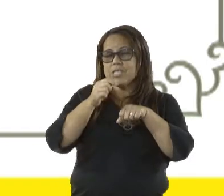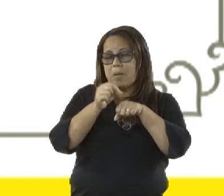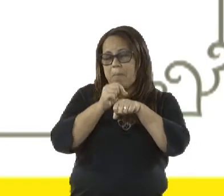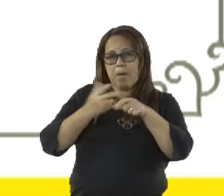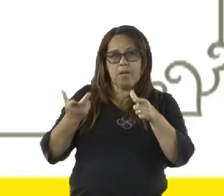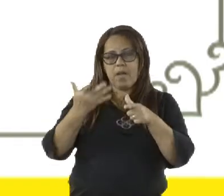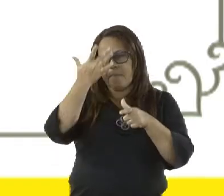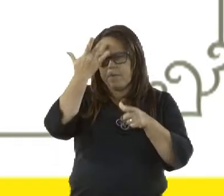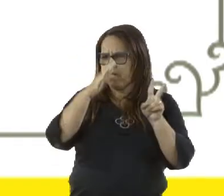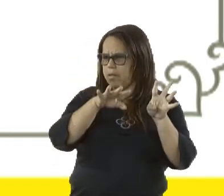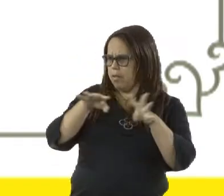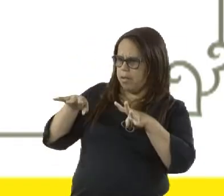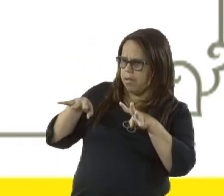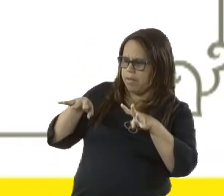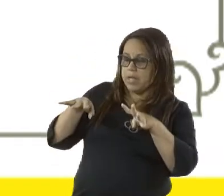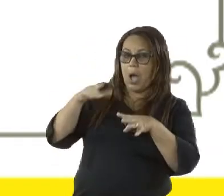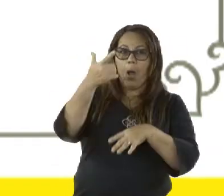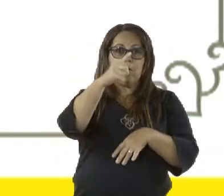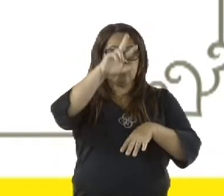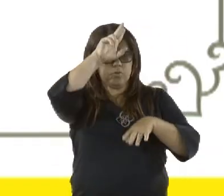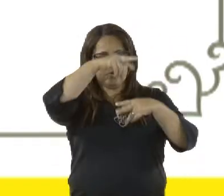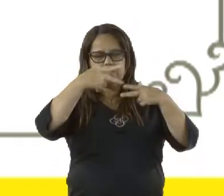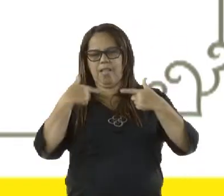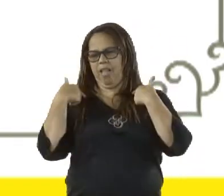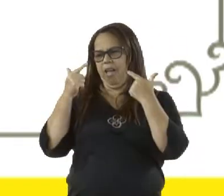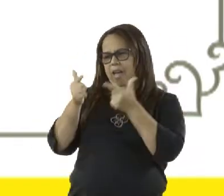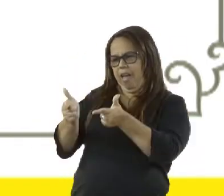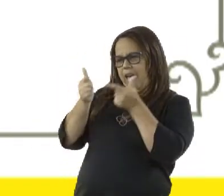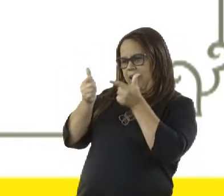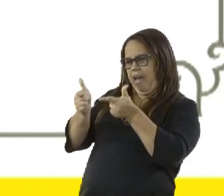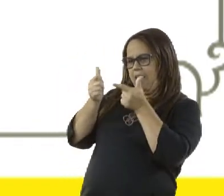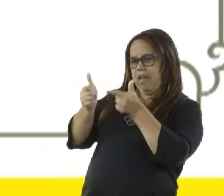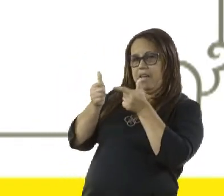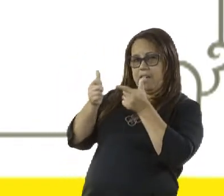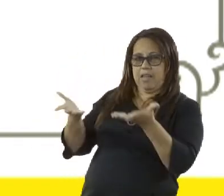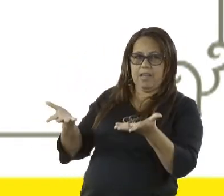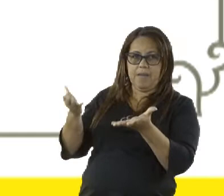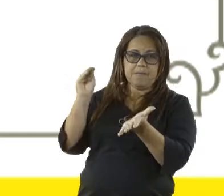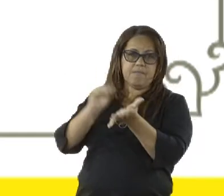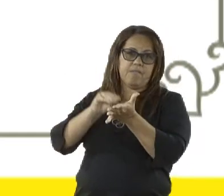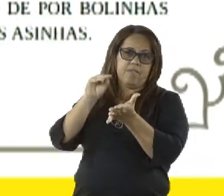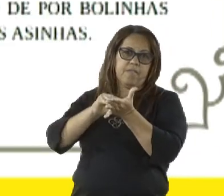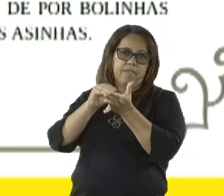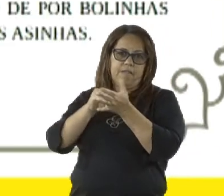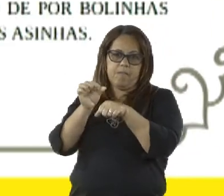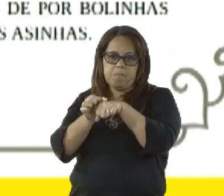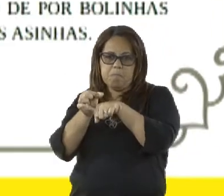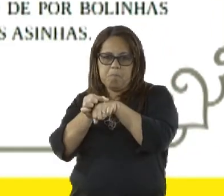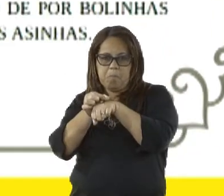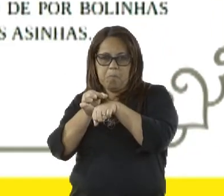onde passava. Os outros insetos zombavam de suas bolinhas, ou melhor, da falta delas.